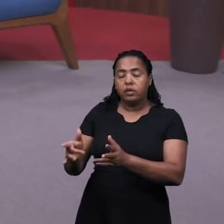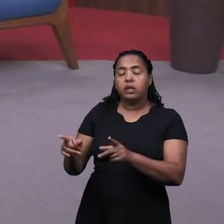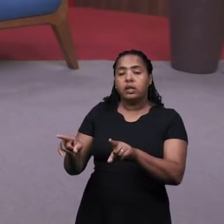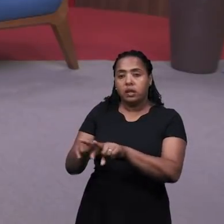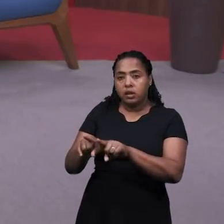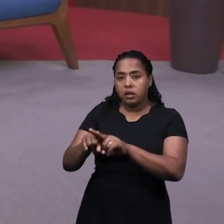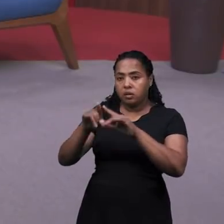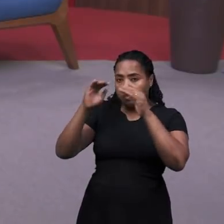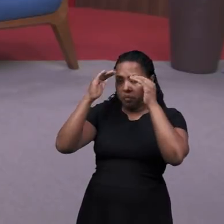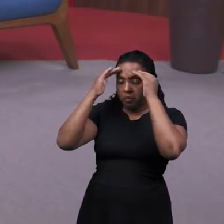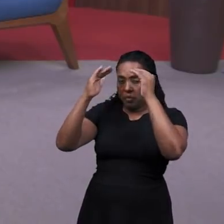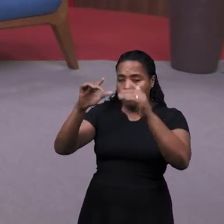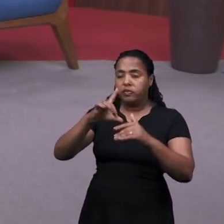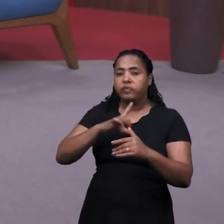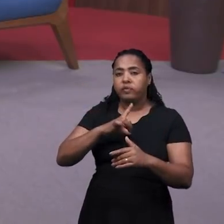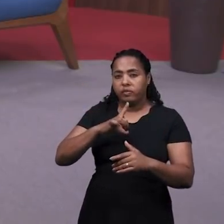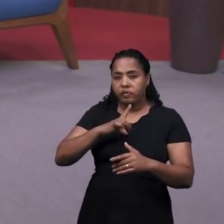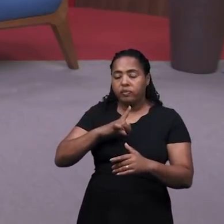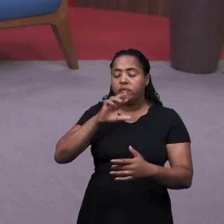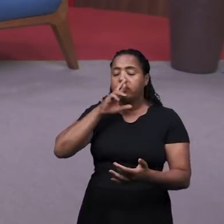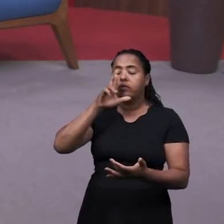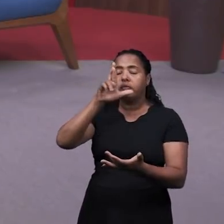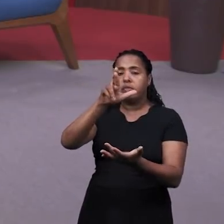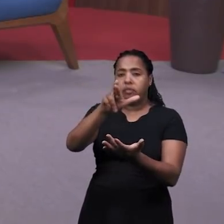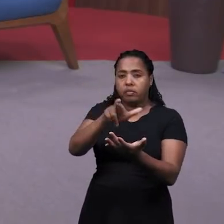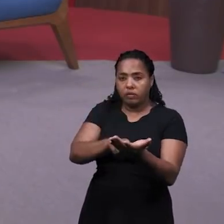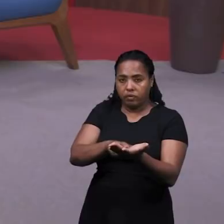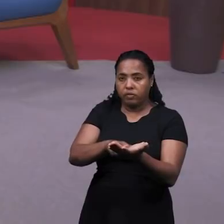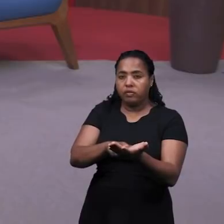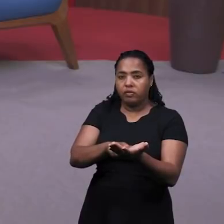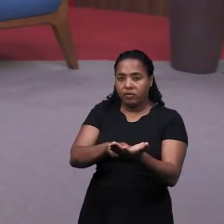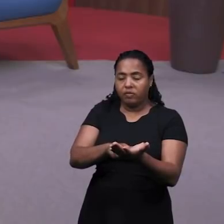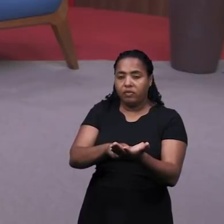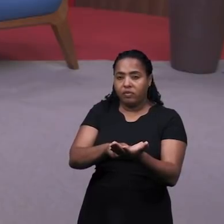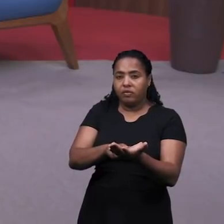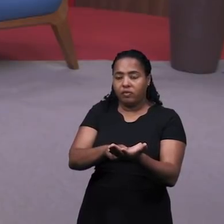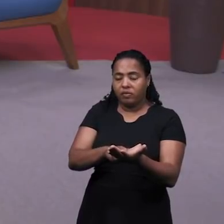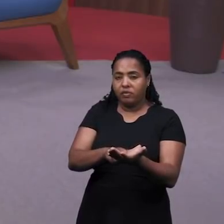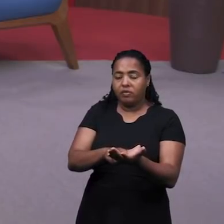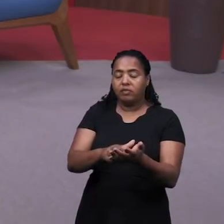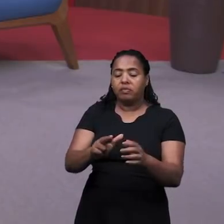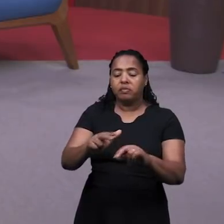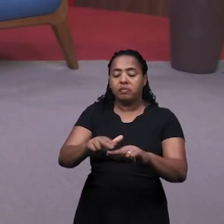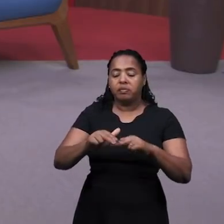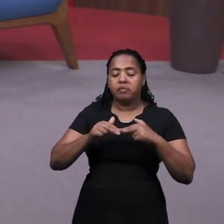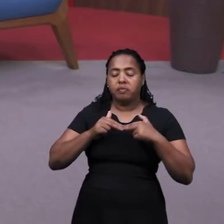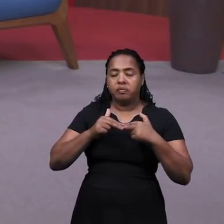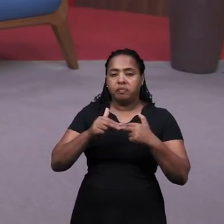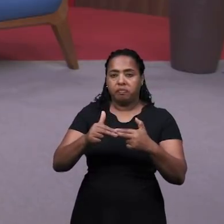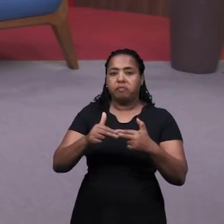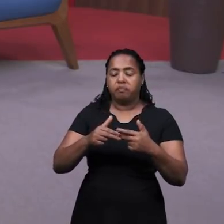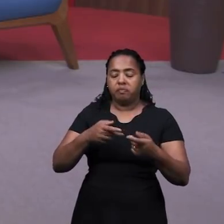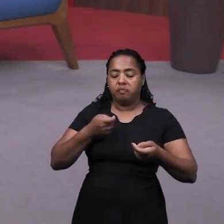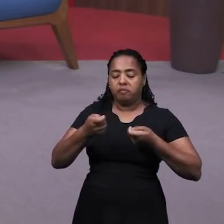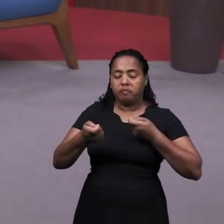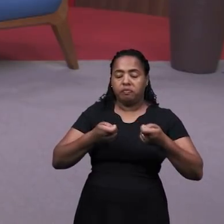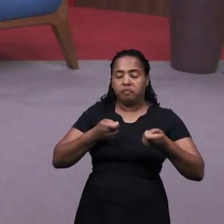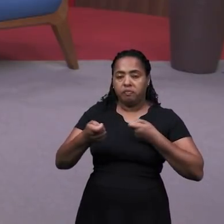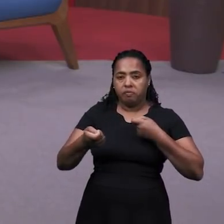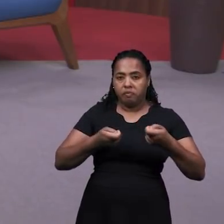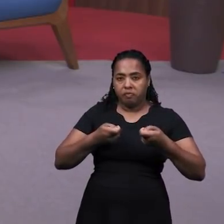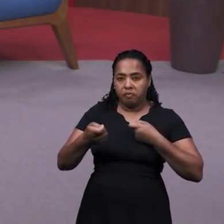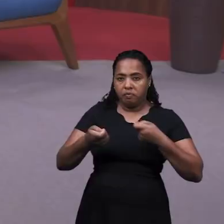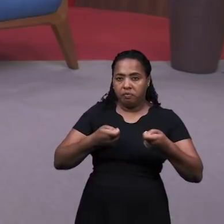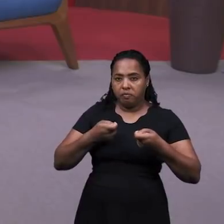obediente, obtém é resultado Amém. de ser movido, de ser dominado, de